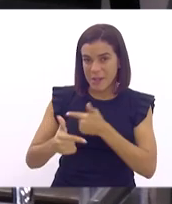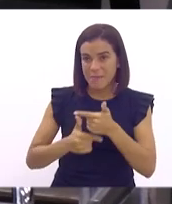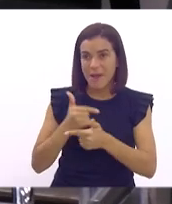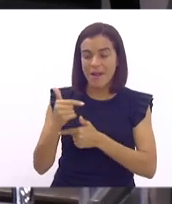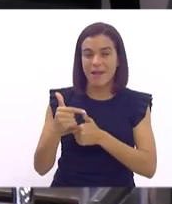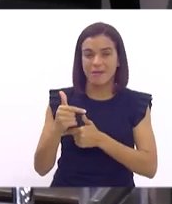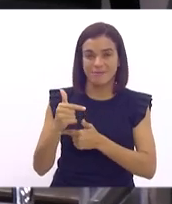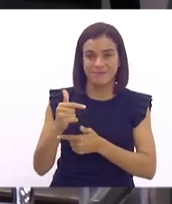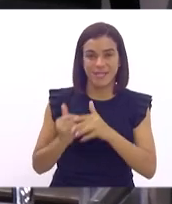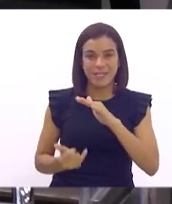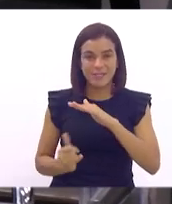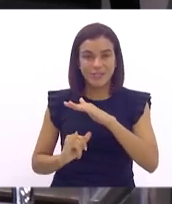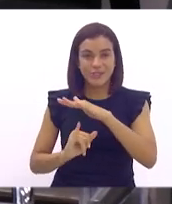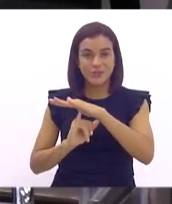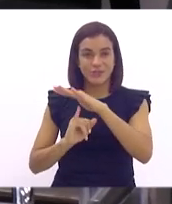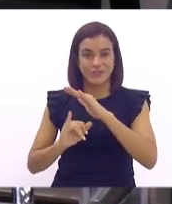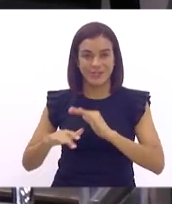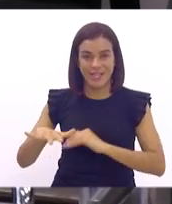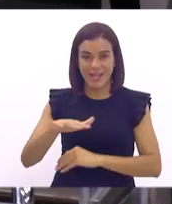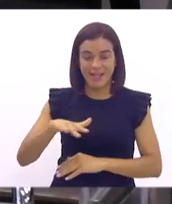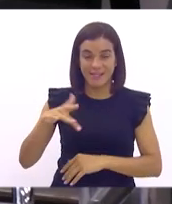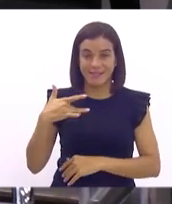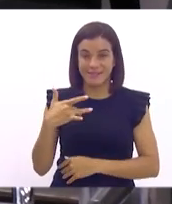nas instituições de saúde